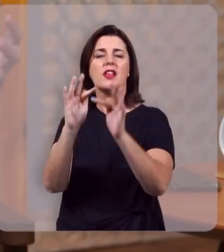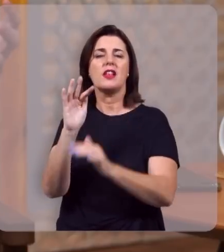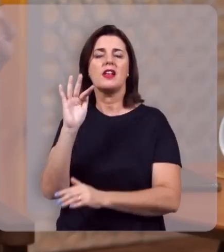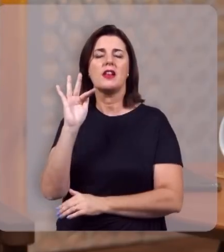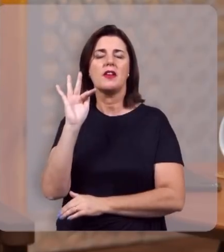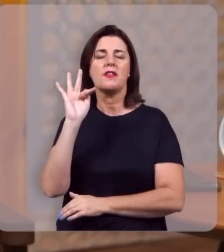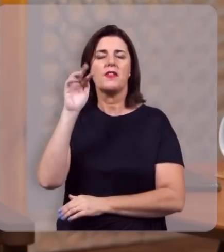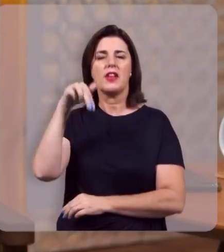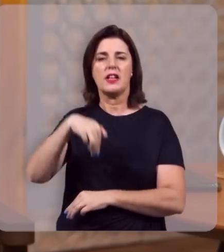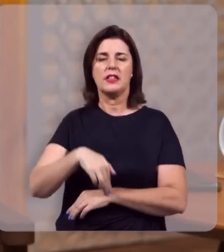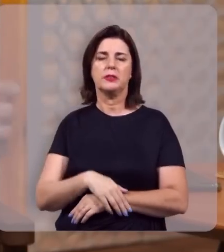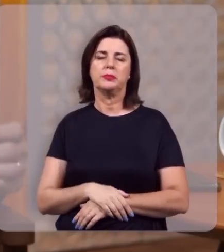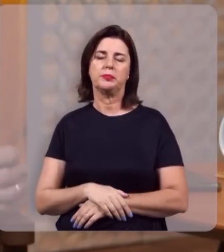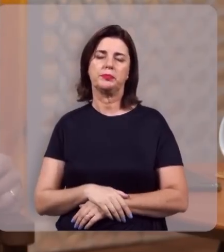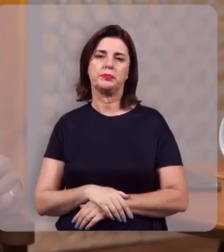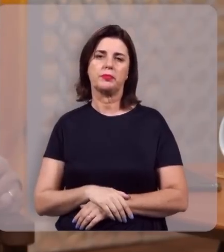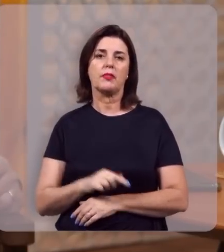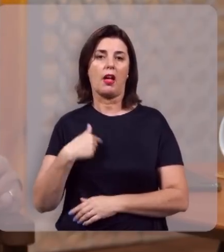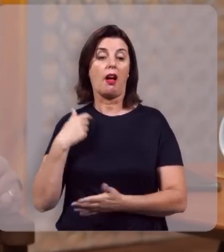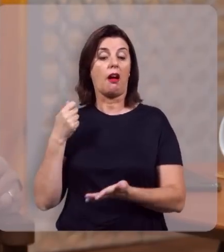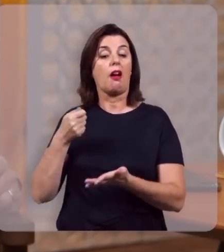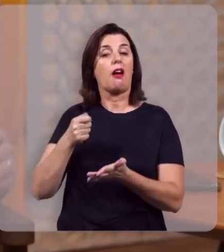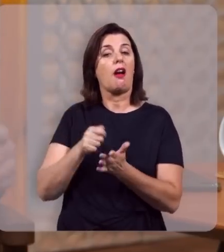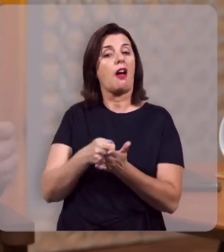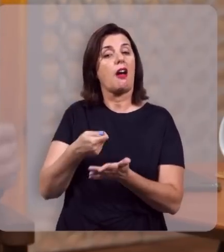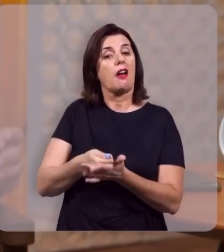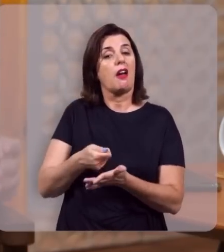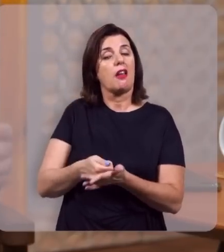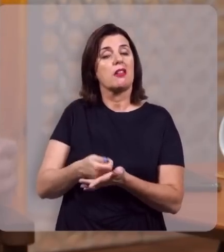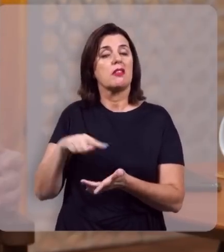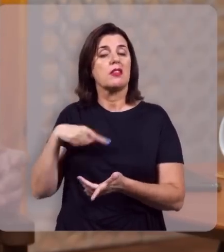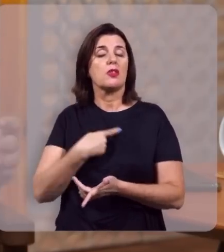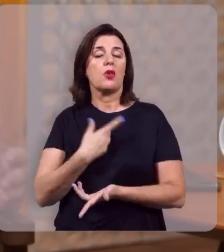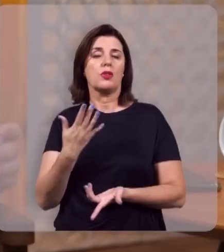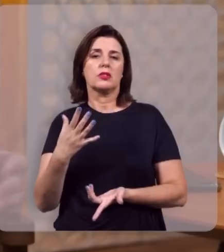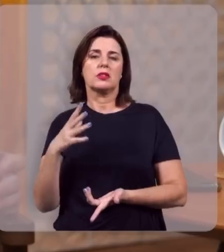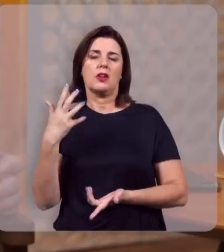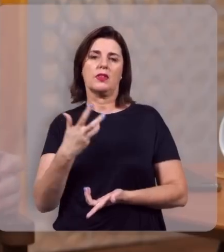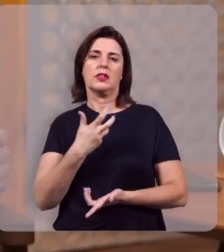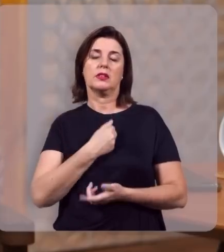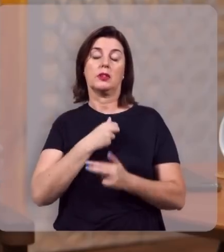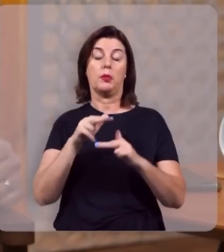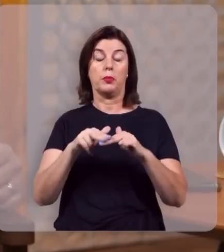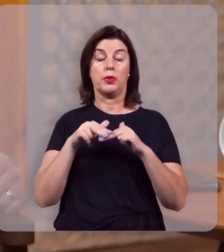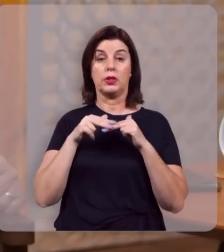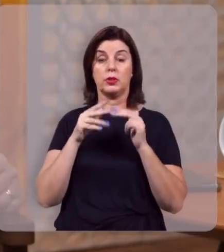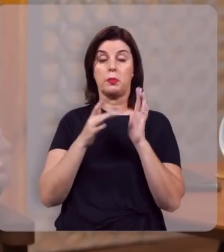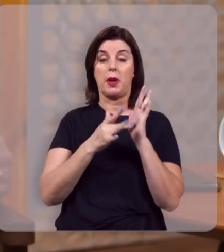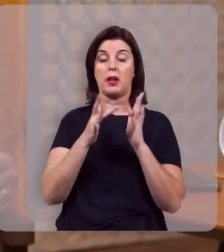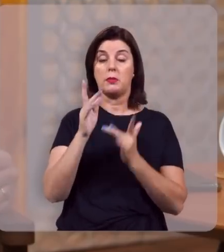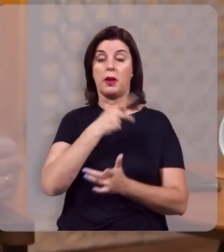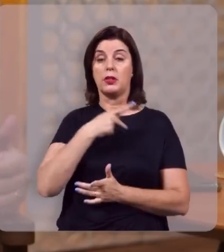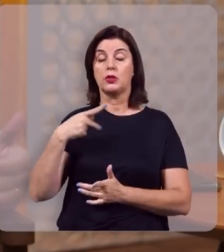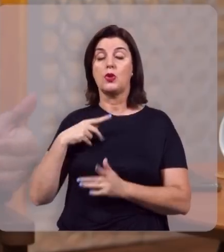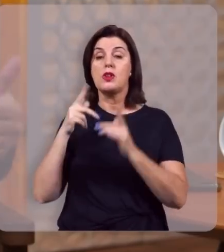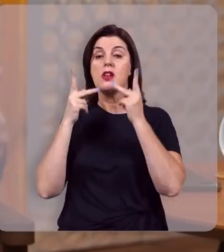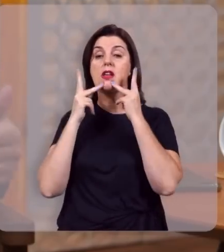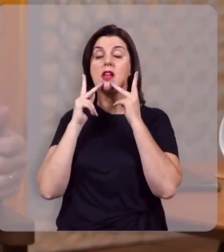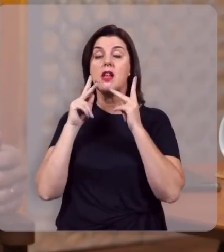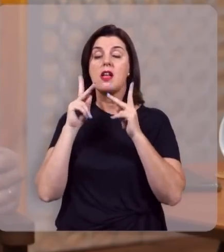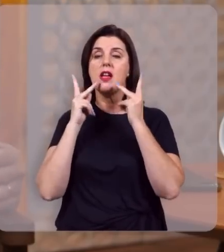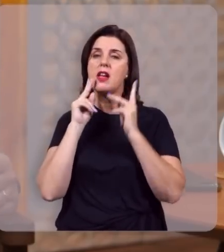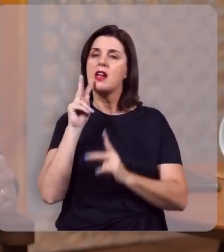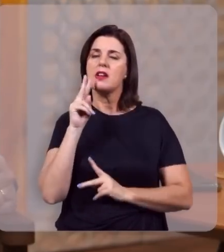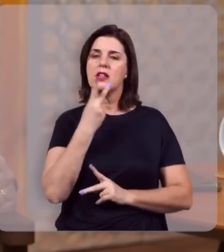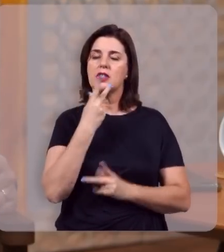é a garantia da nossa salvação. E é exatamente sobre isso que o pastor Hernandes vai pregar,